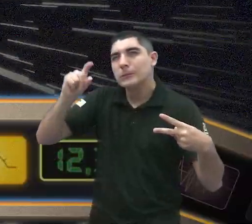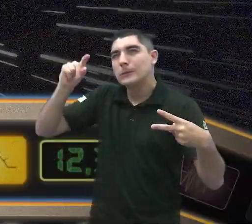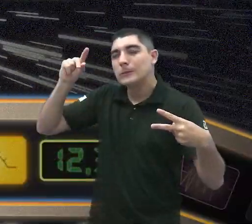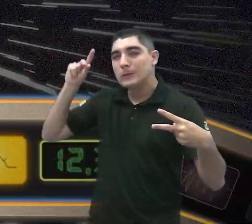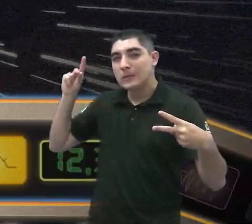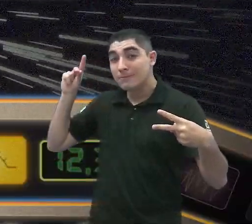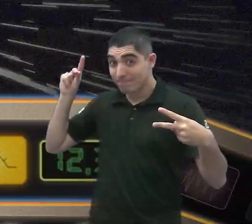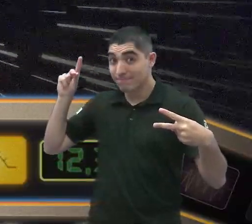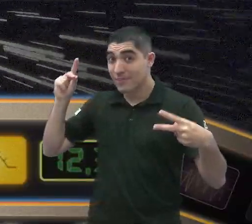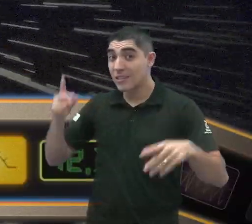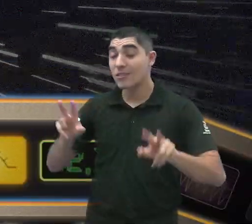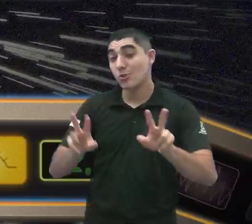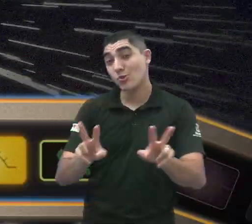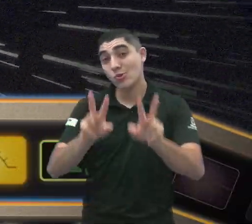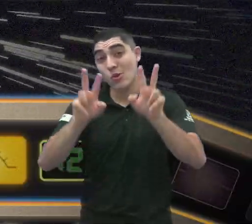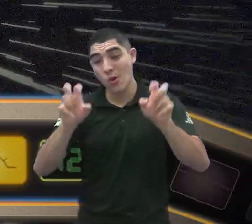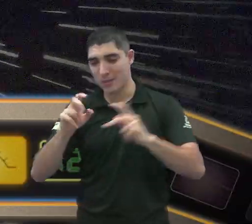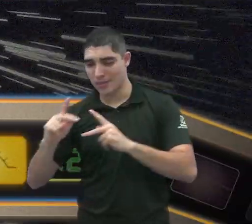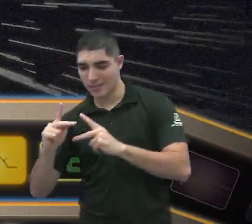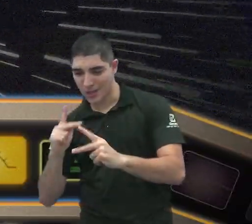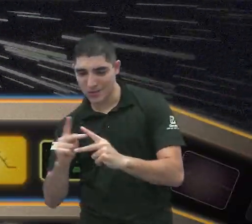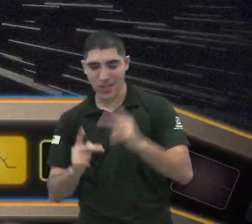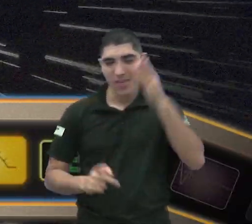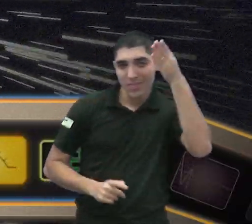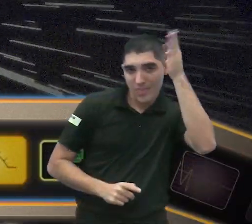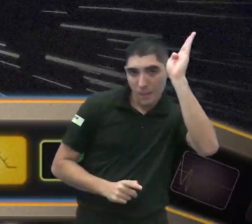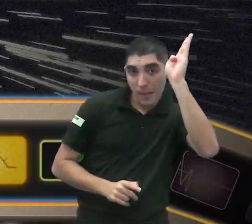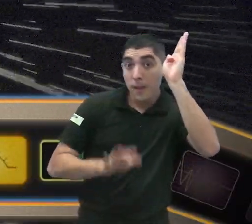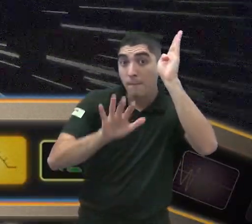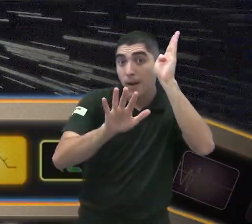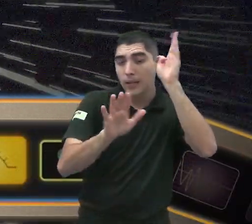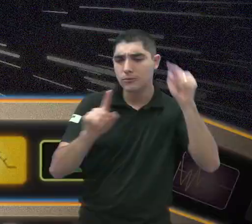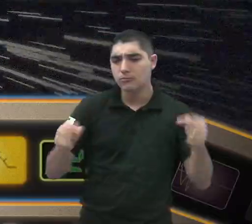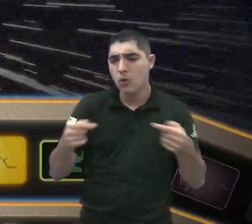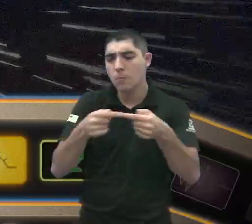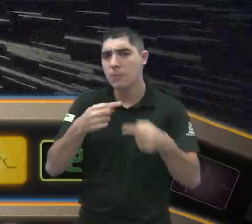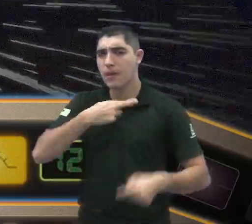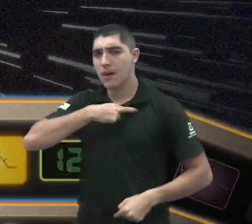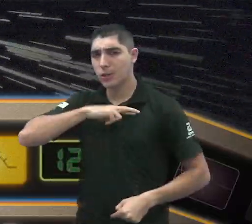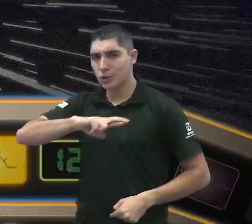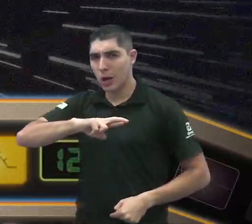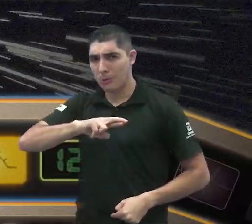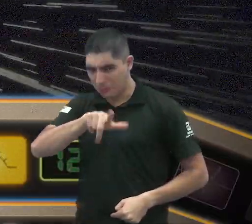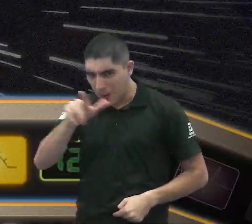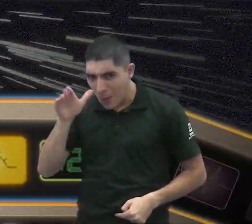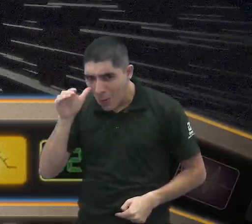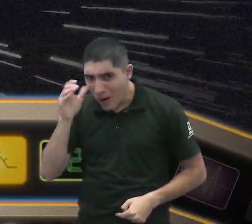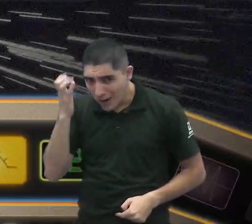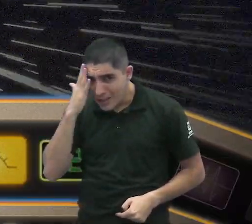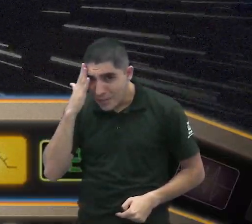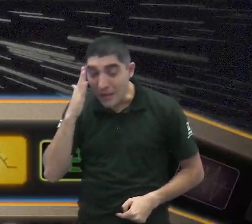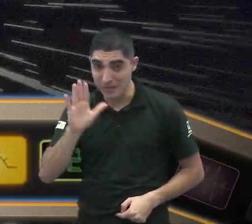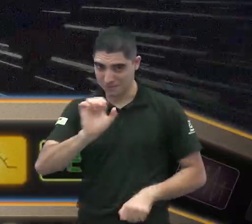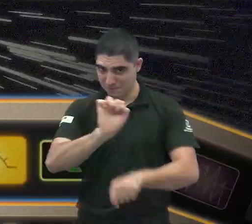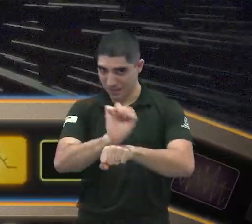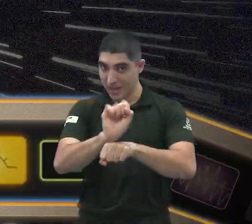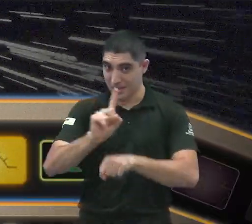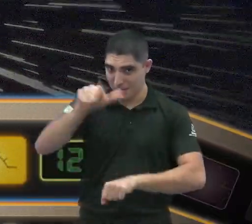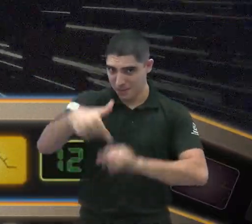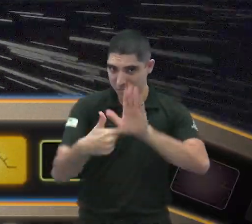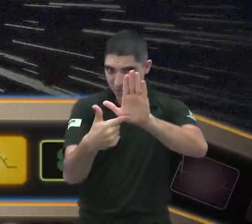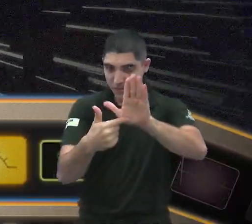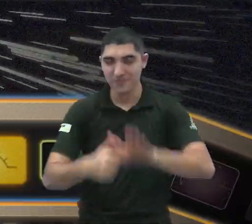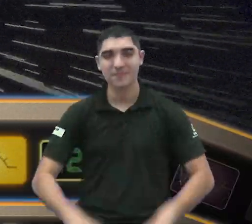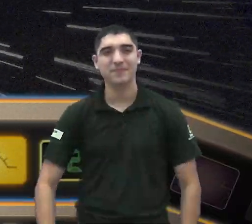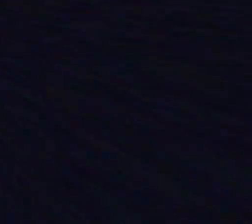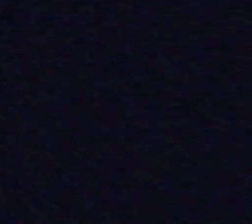pelo tempo para falar mais sobre São José e Taubaté, mas agora na religião. Ficou curioso? Então espera aí